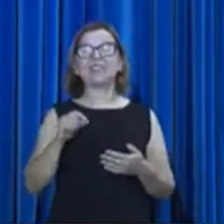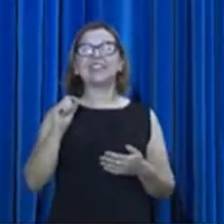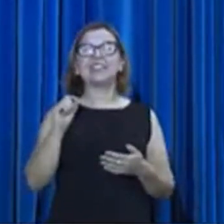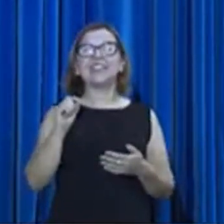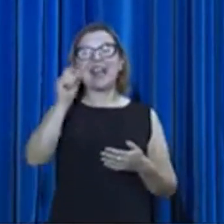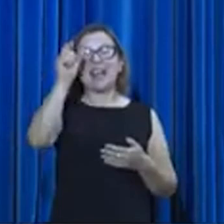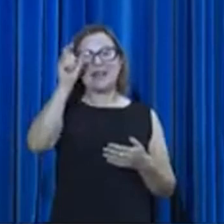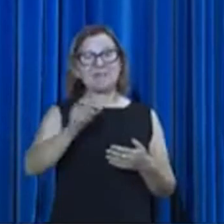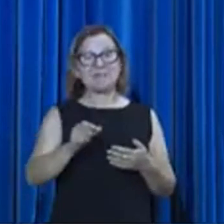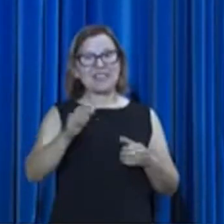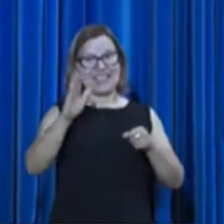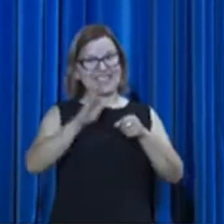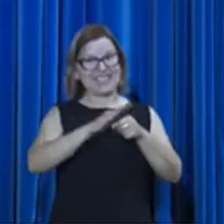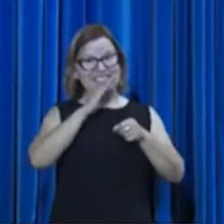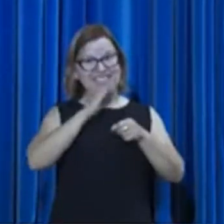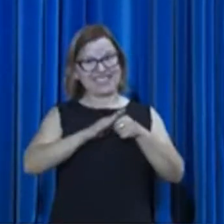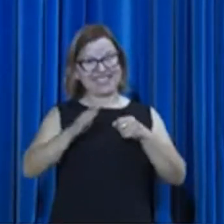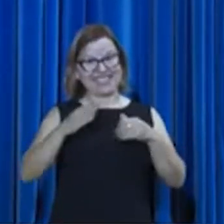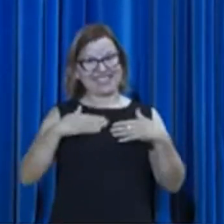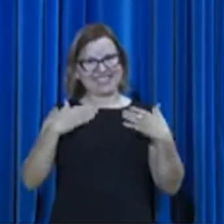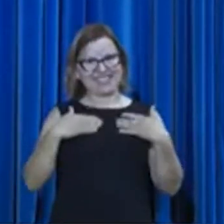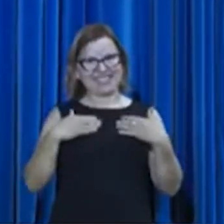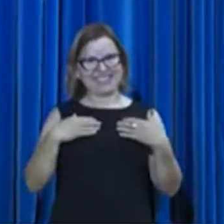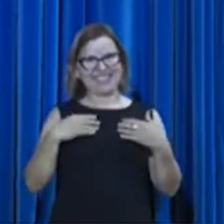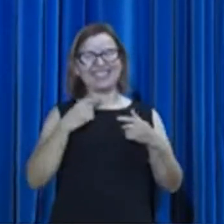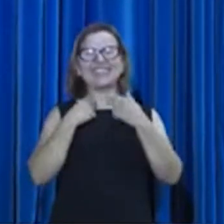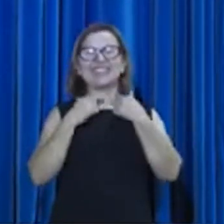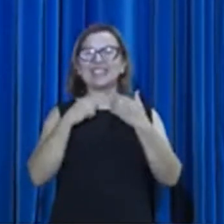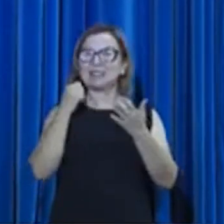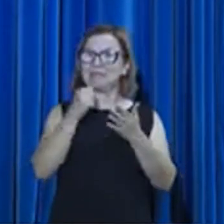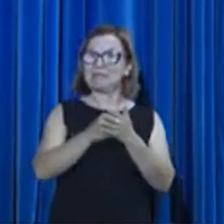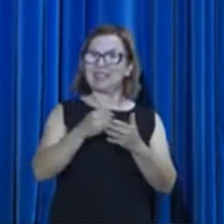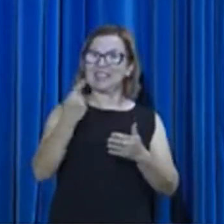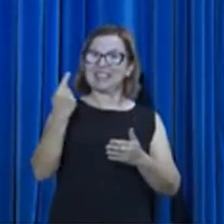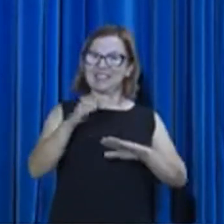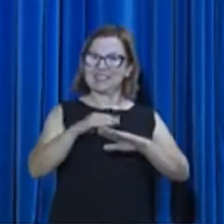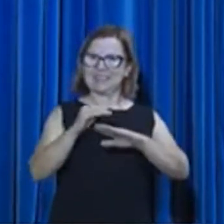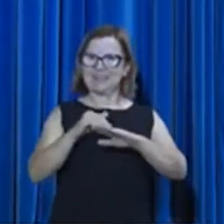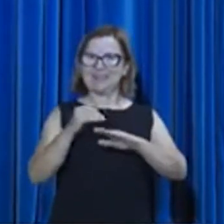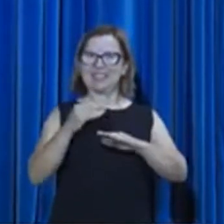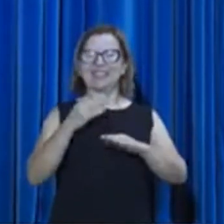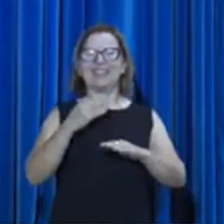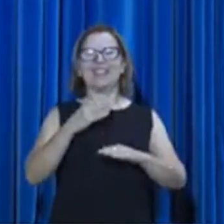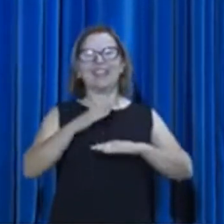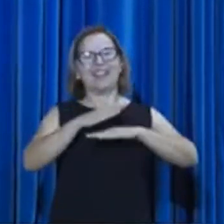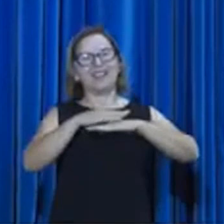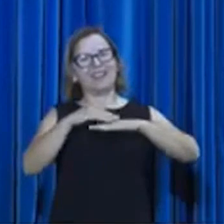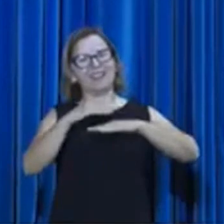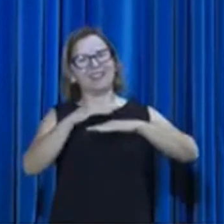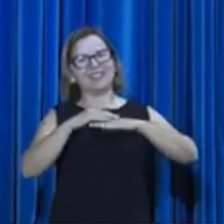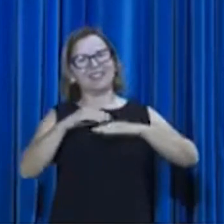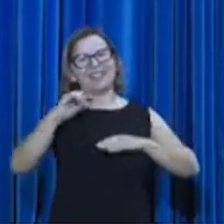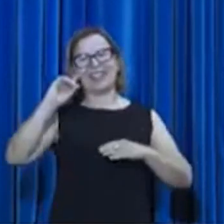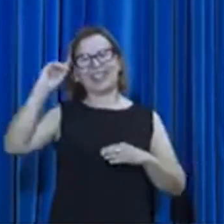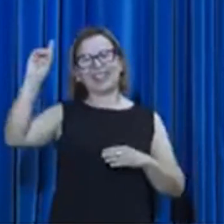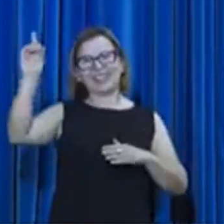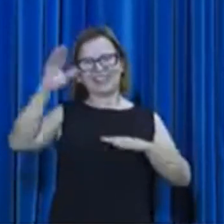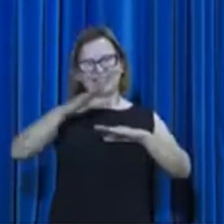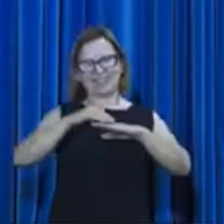alegria deseja cumprir sua vocação neste mundo, agradando àquele que o